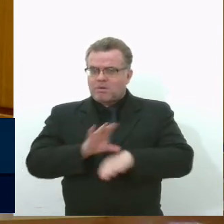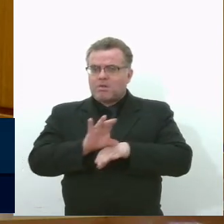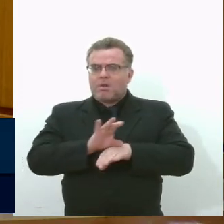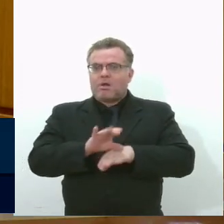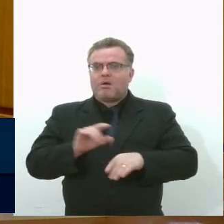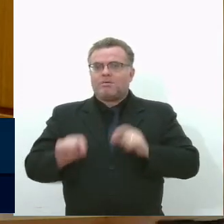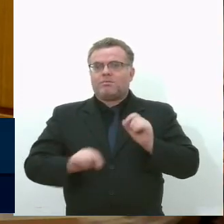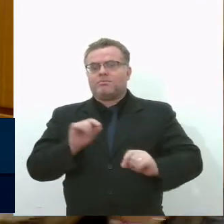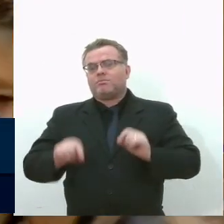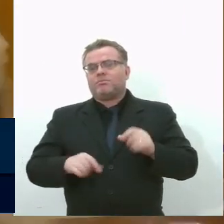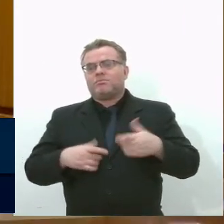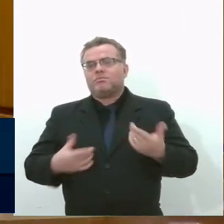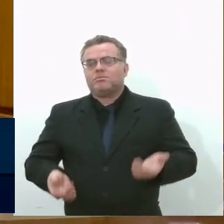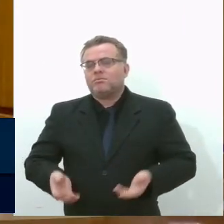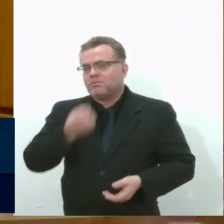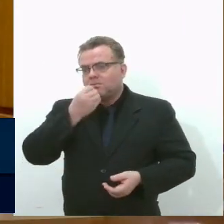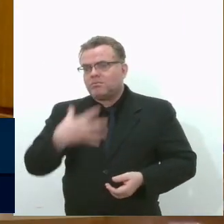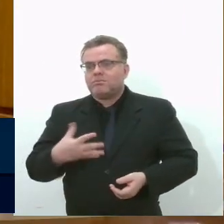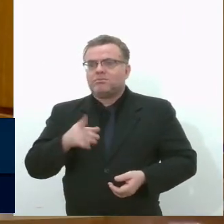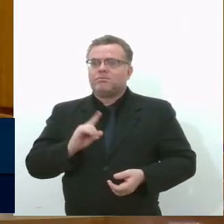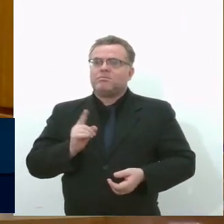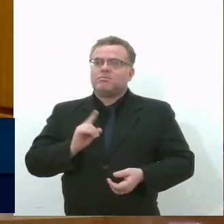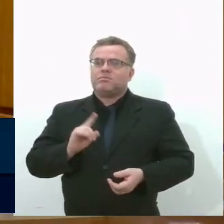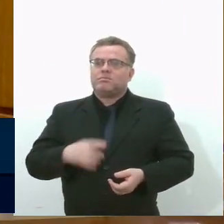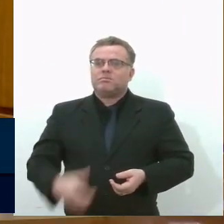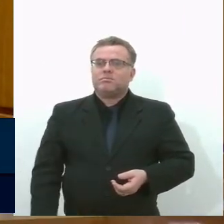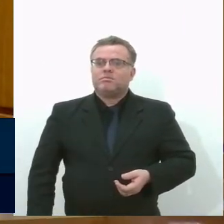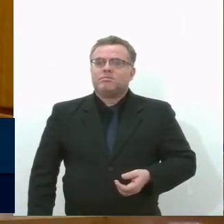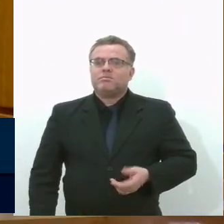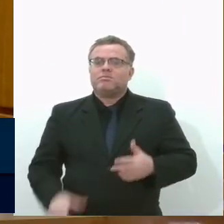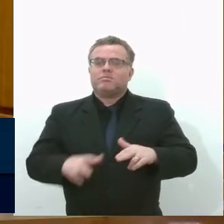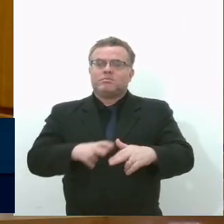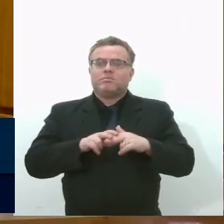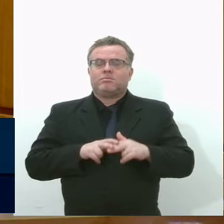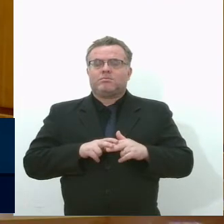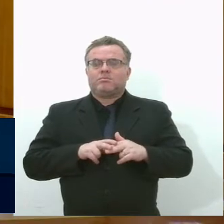não é razoável. Portanto, eu queria